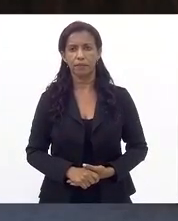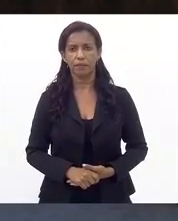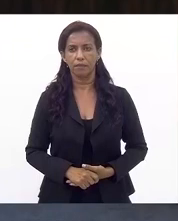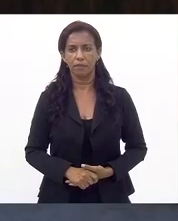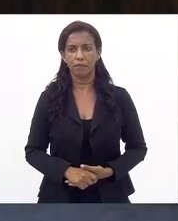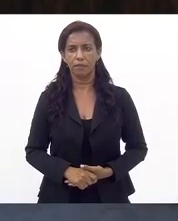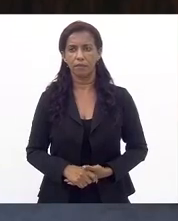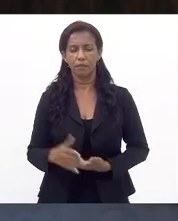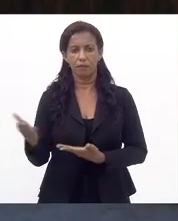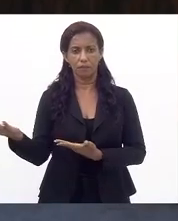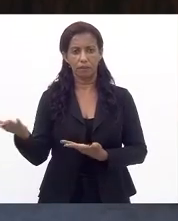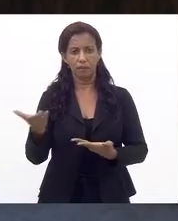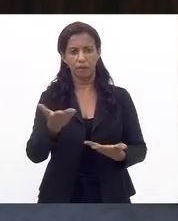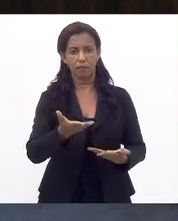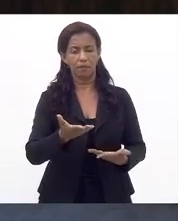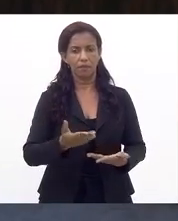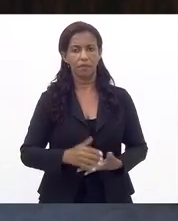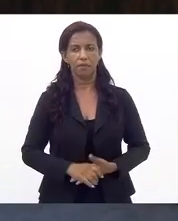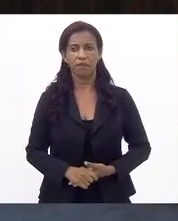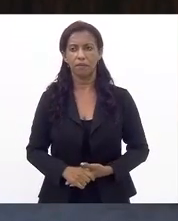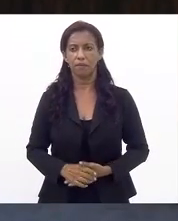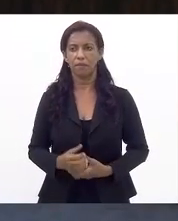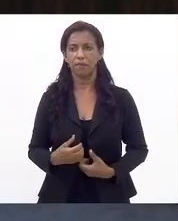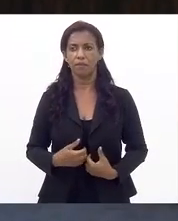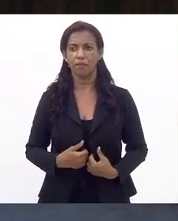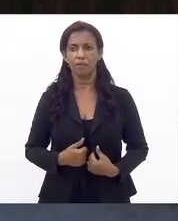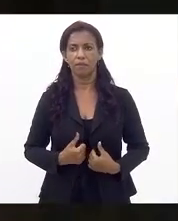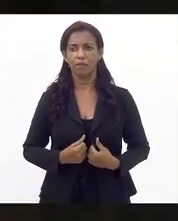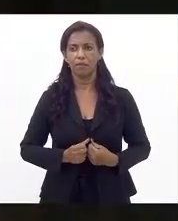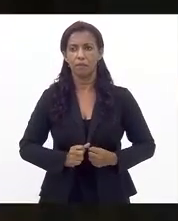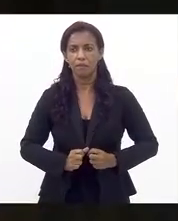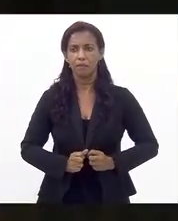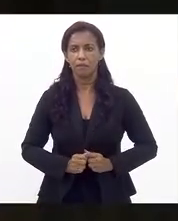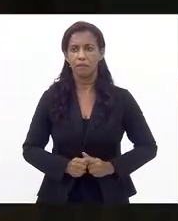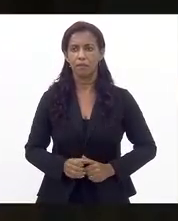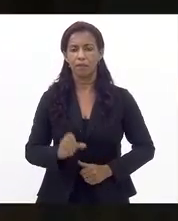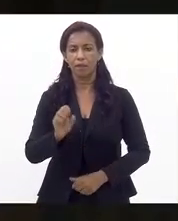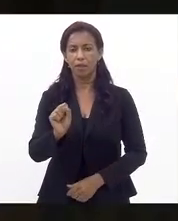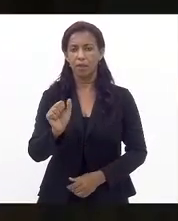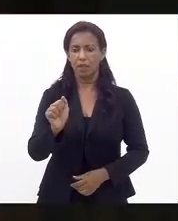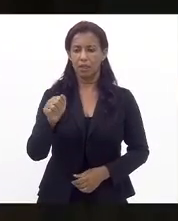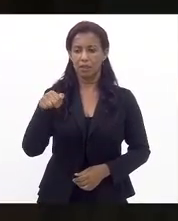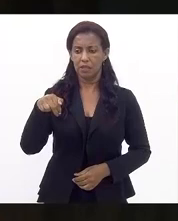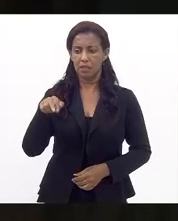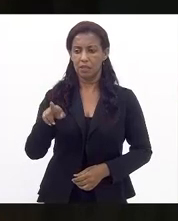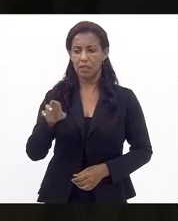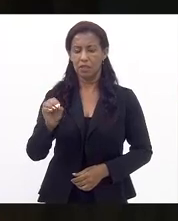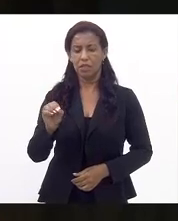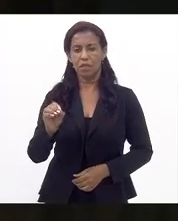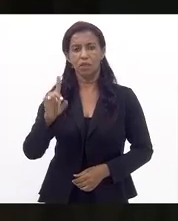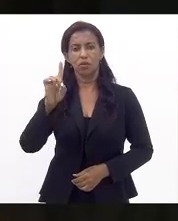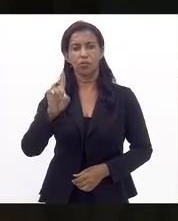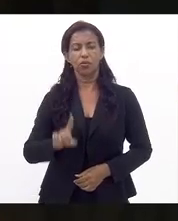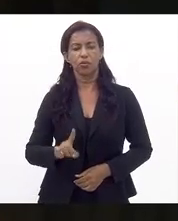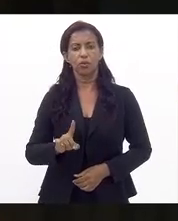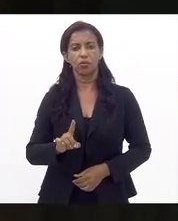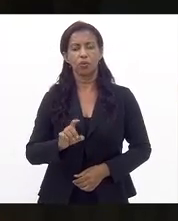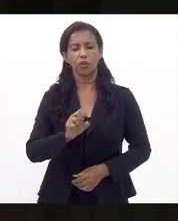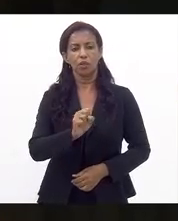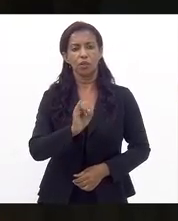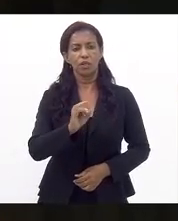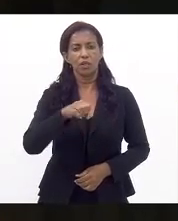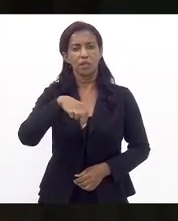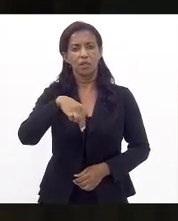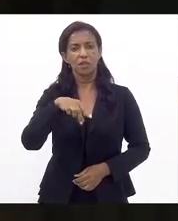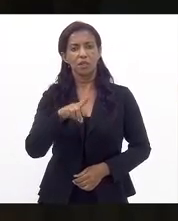Oi me passa palavra e ao seu Sandro Pereira da Silva diretor do sindijus